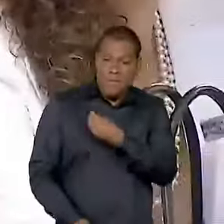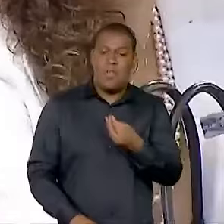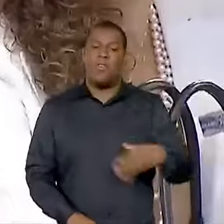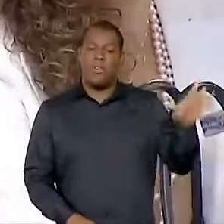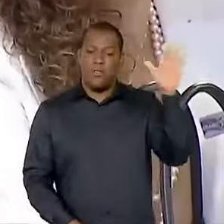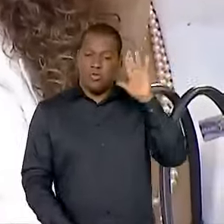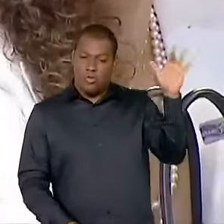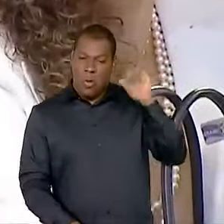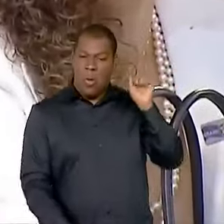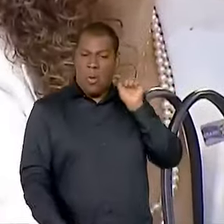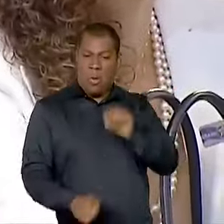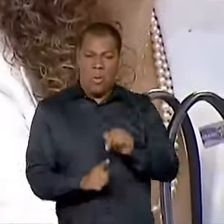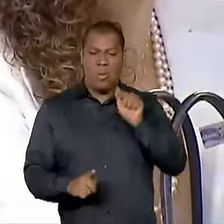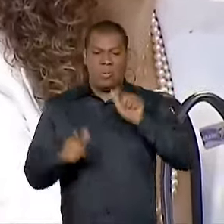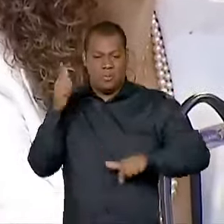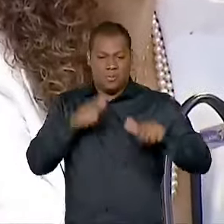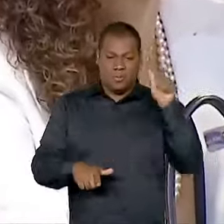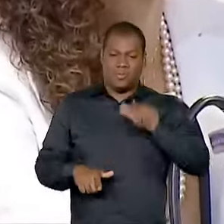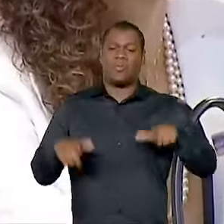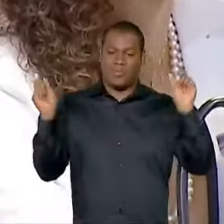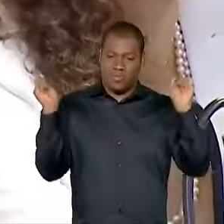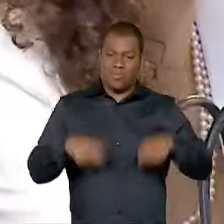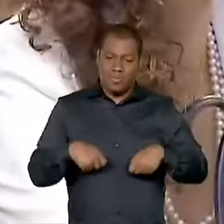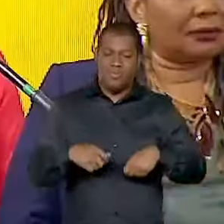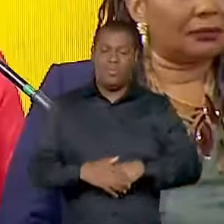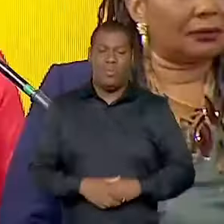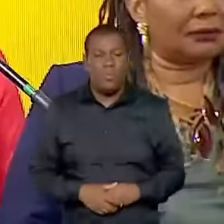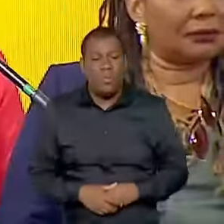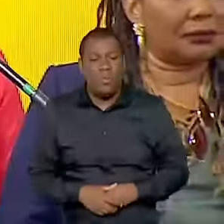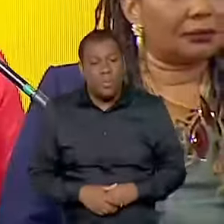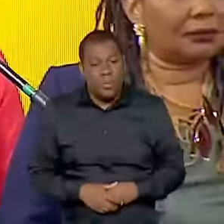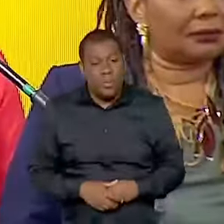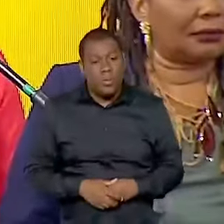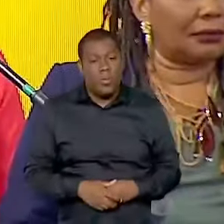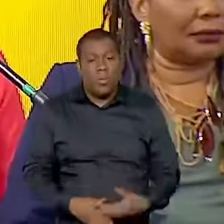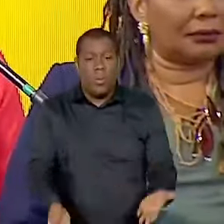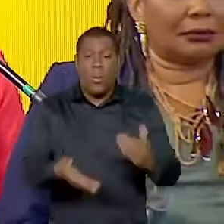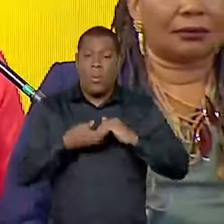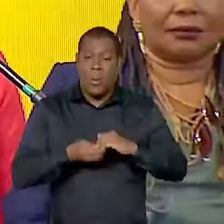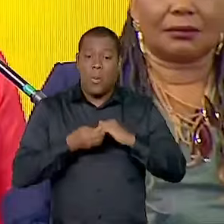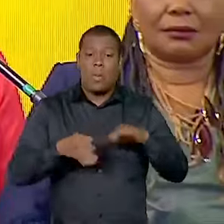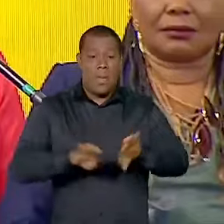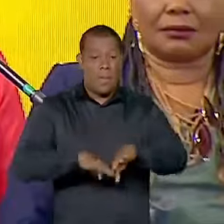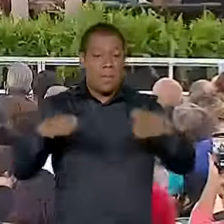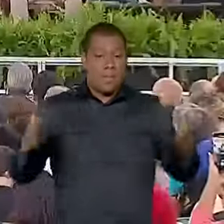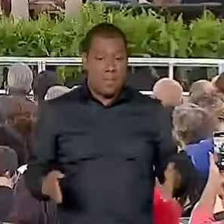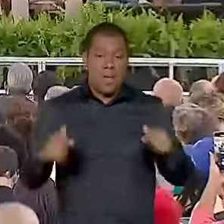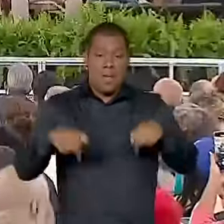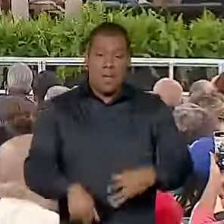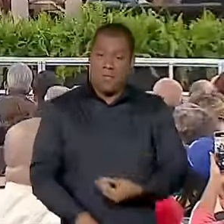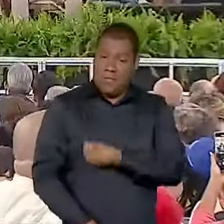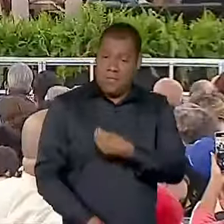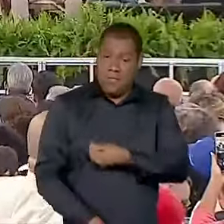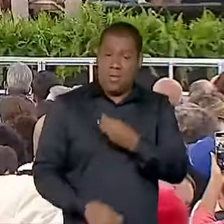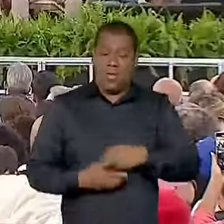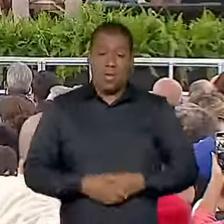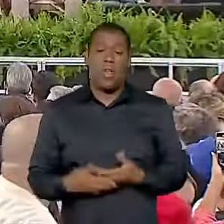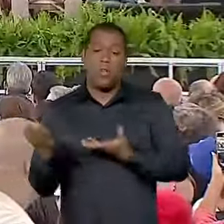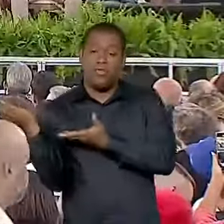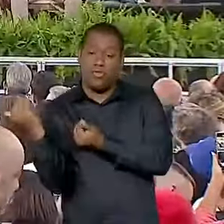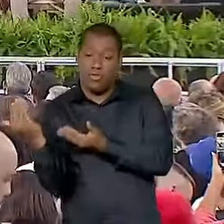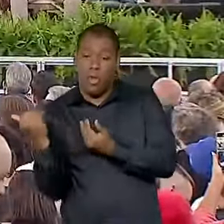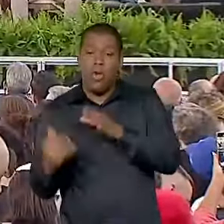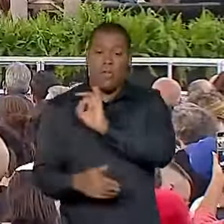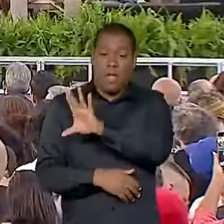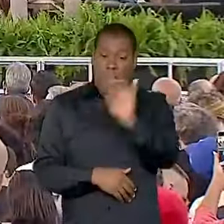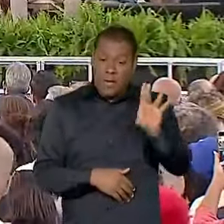chegar aonde quer que seja. E em nome deles, né, eu gostaria de saudar toda a mesa que está aqui, em nome de cada jovem